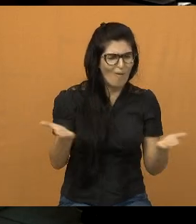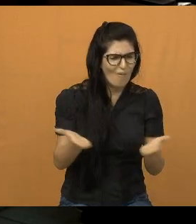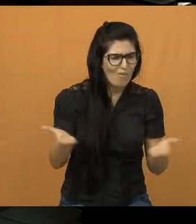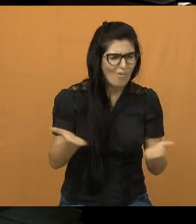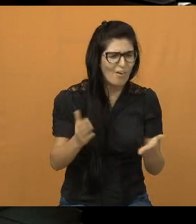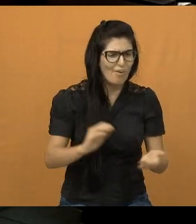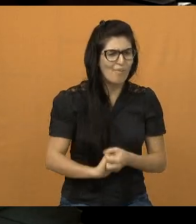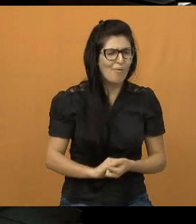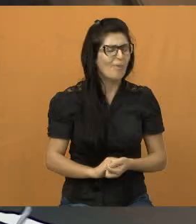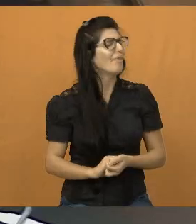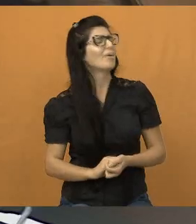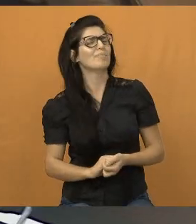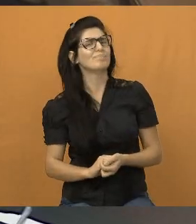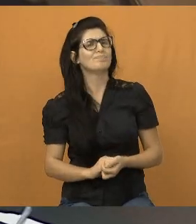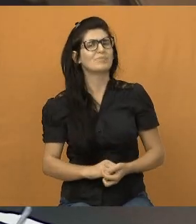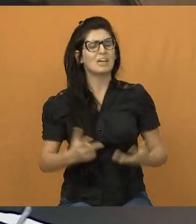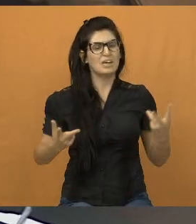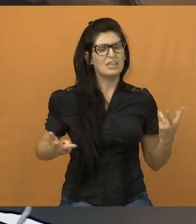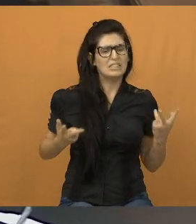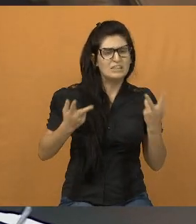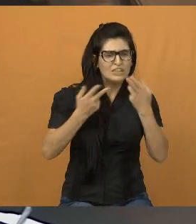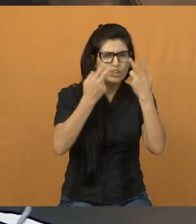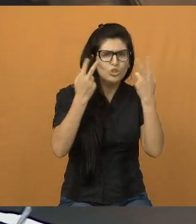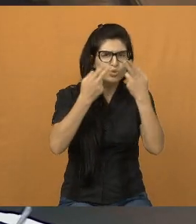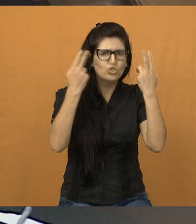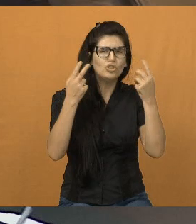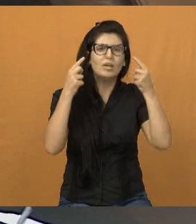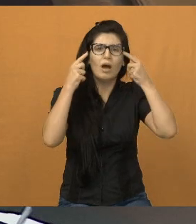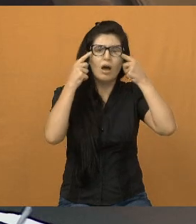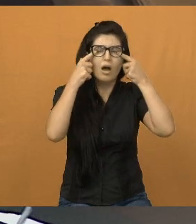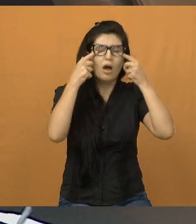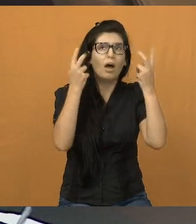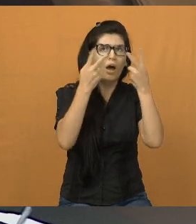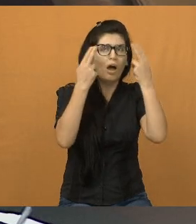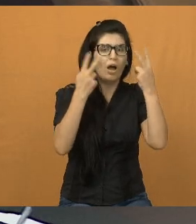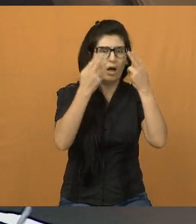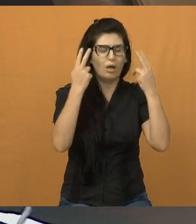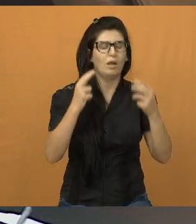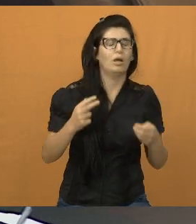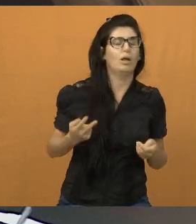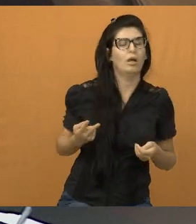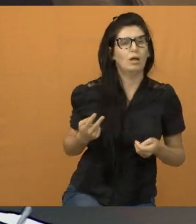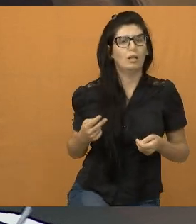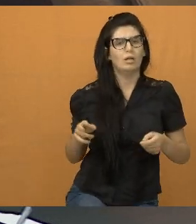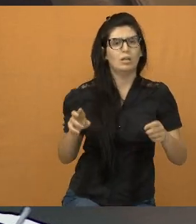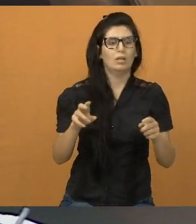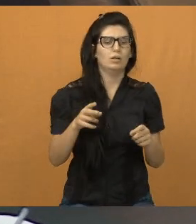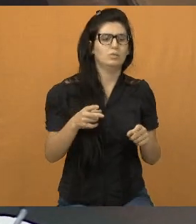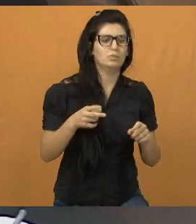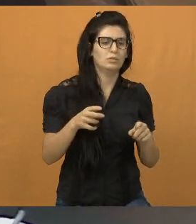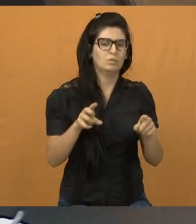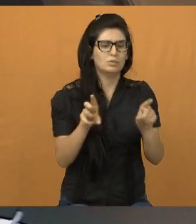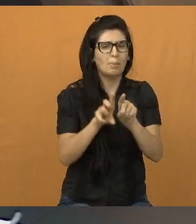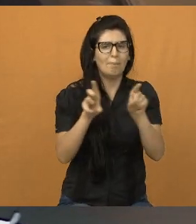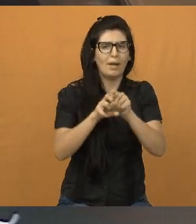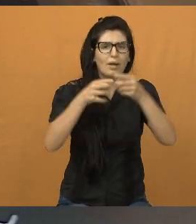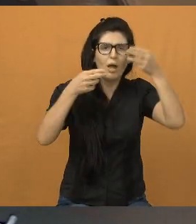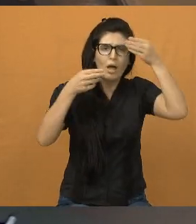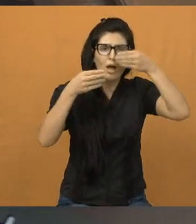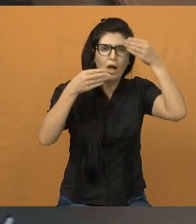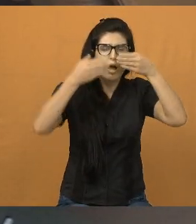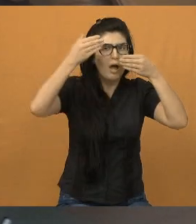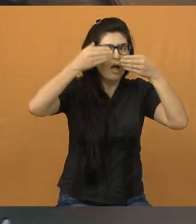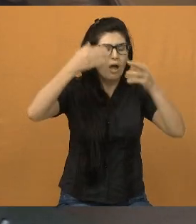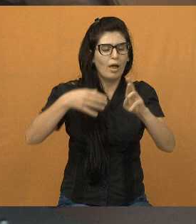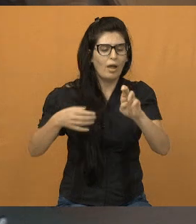com relação à questão das cirurgias de catarata e a de retina, né? Eu